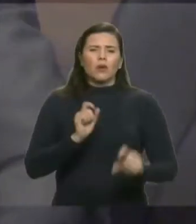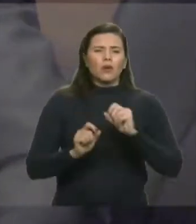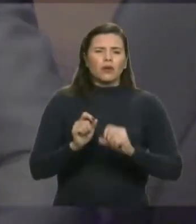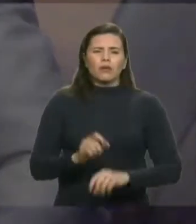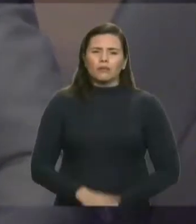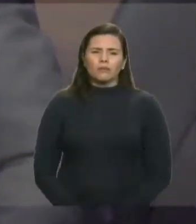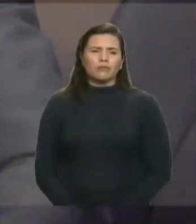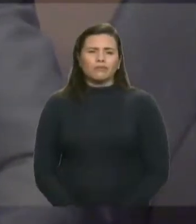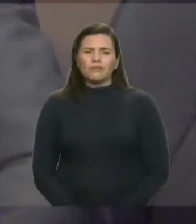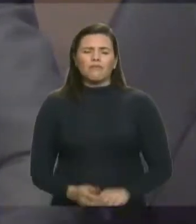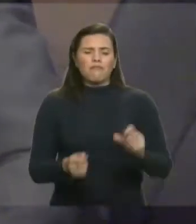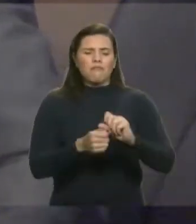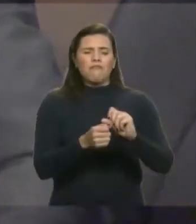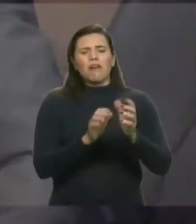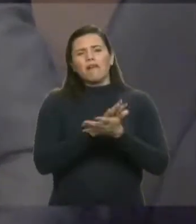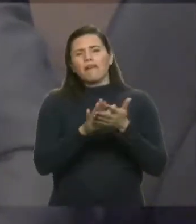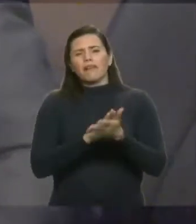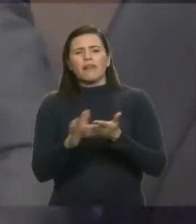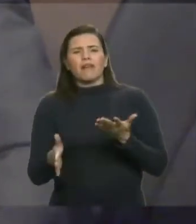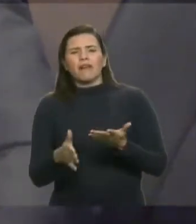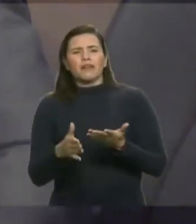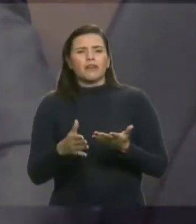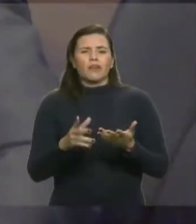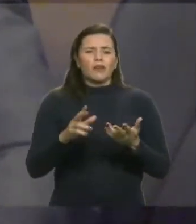mandato e não se faz uma reunião.